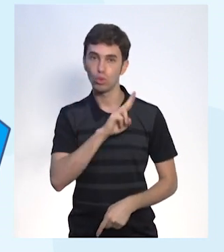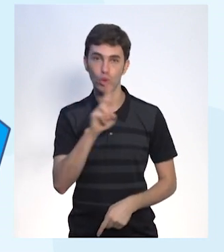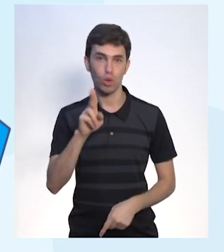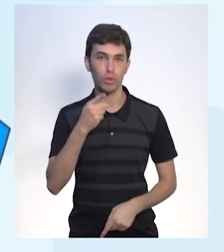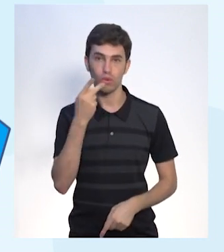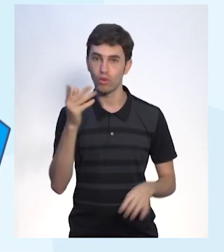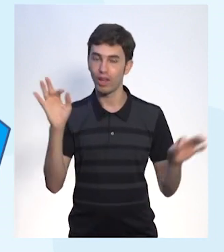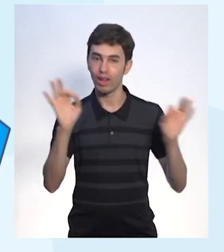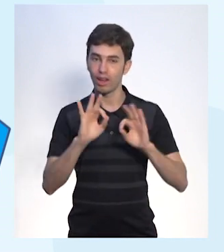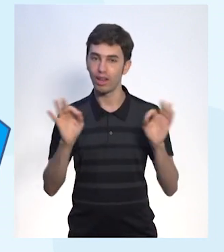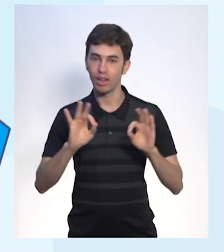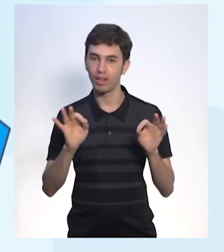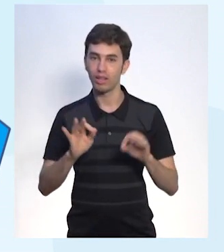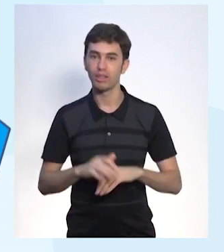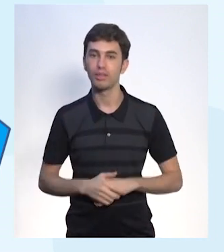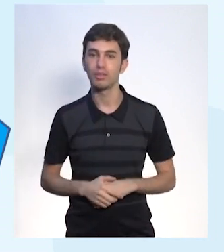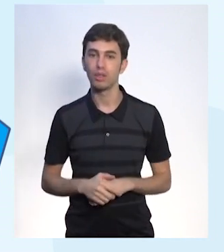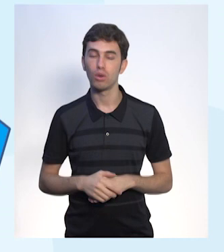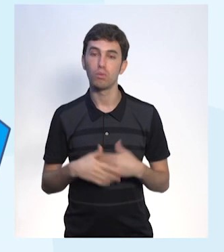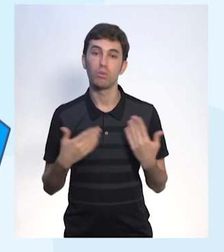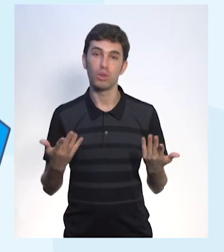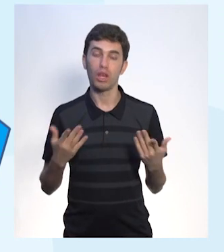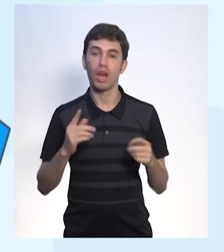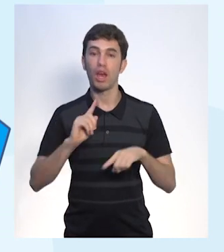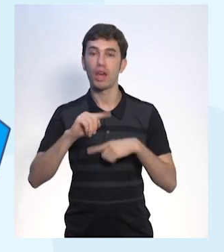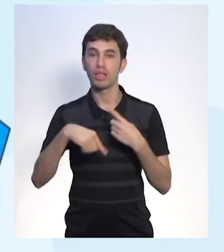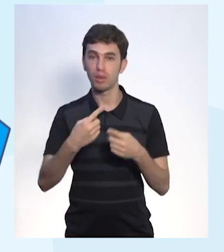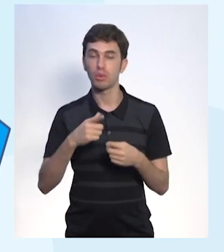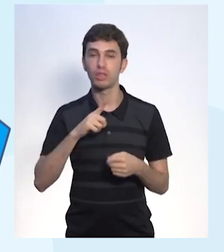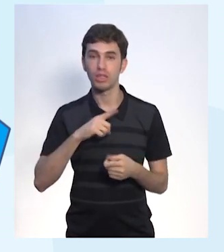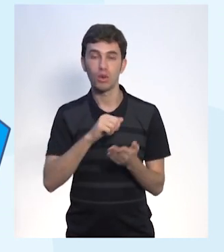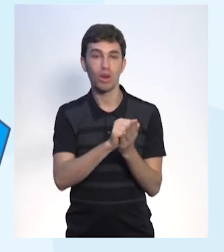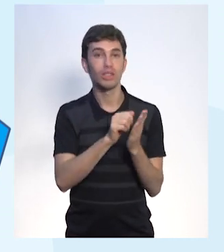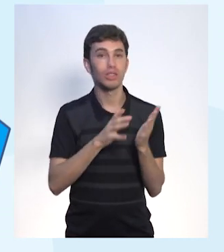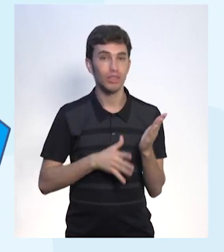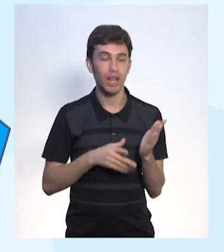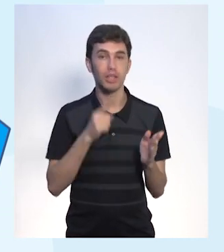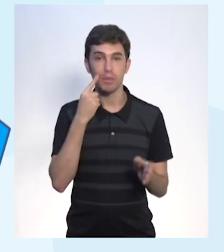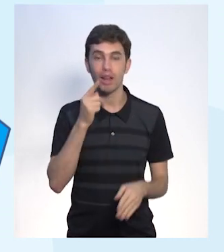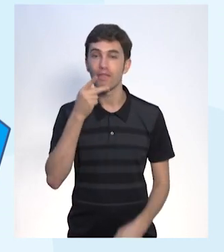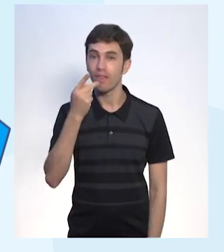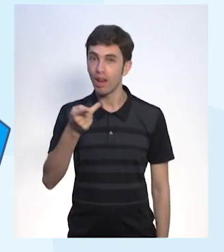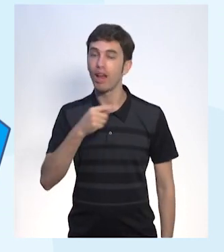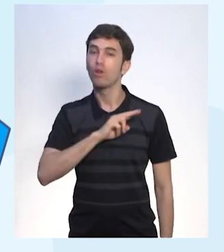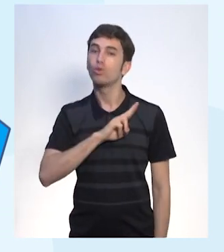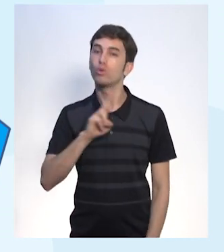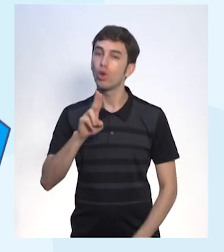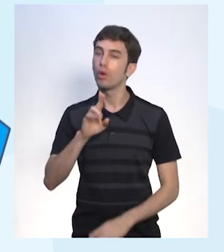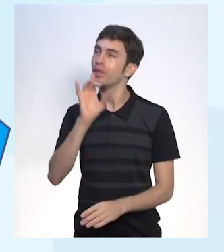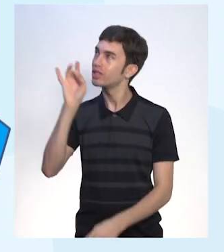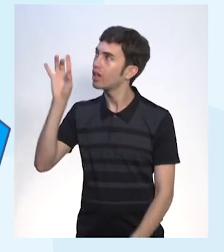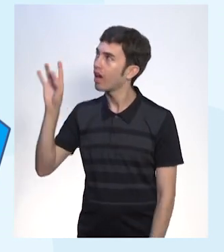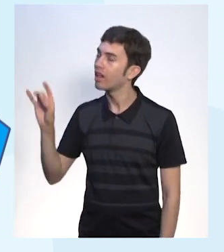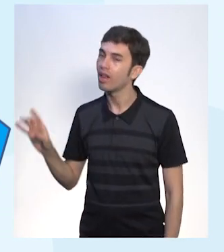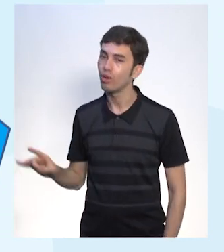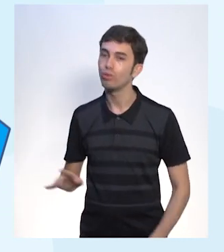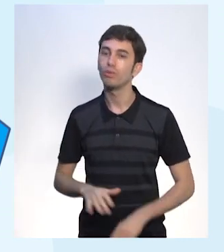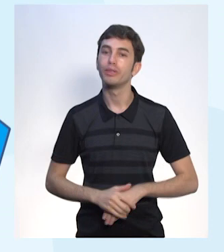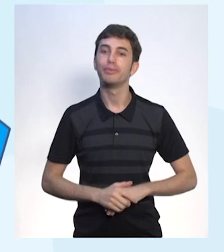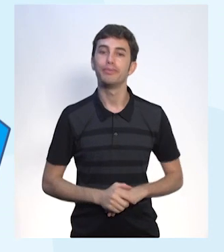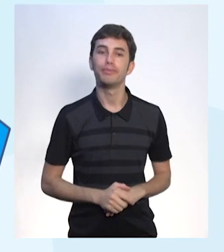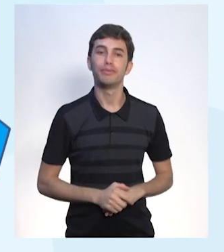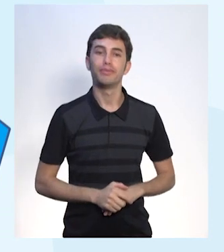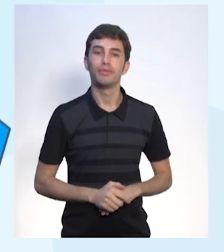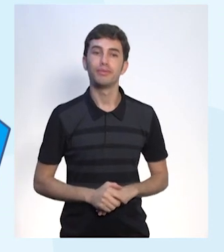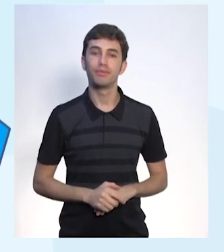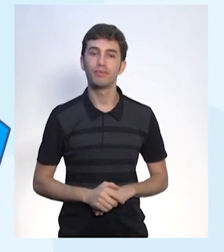nome delas, por conta que vai ter uma atividade justamente para identificar essa nomenclatura delas.